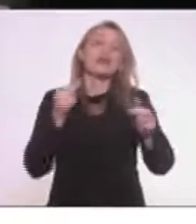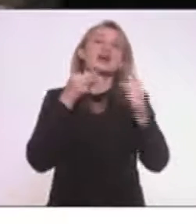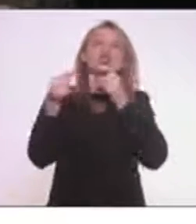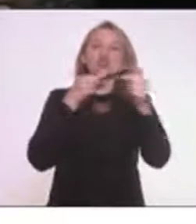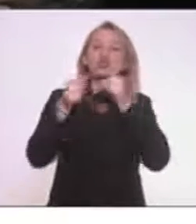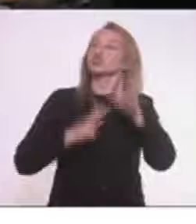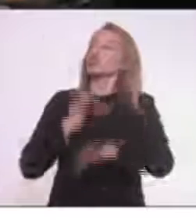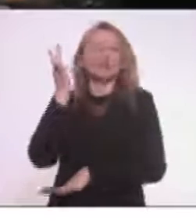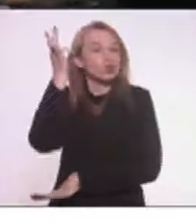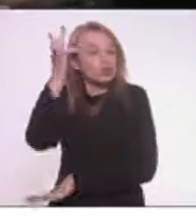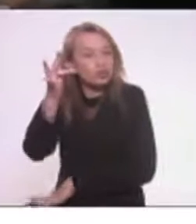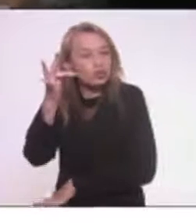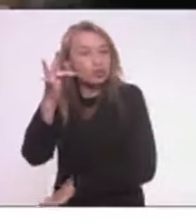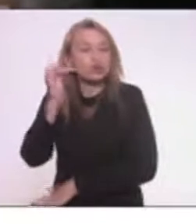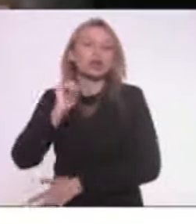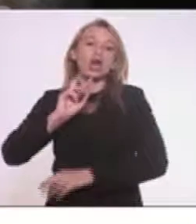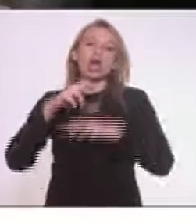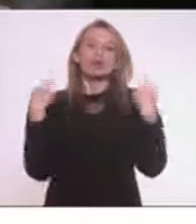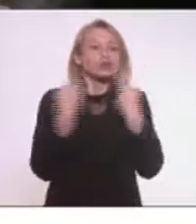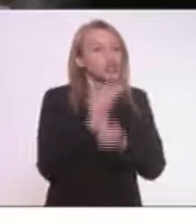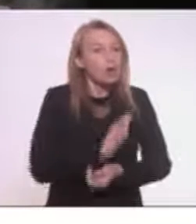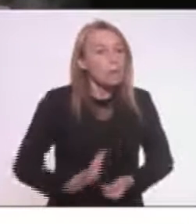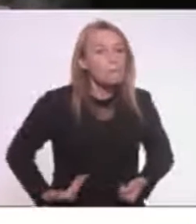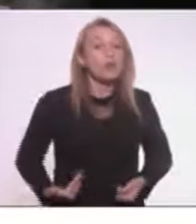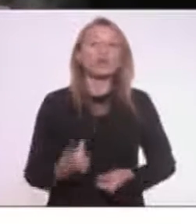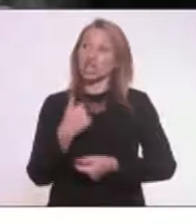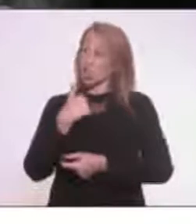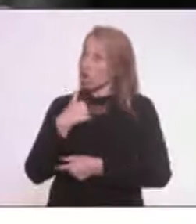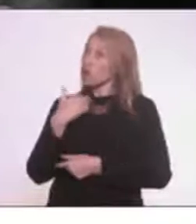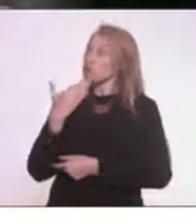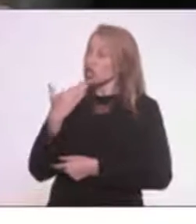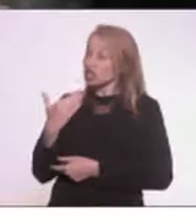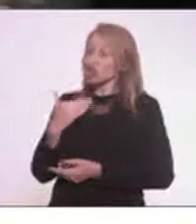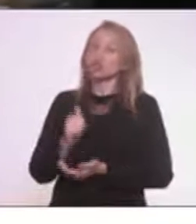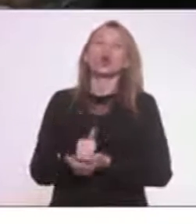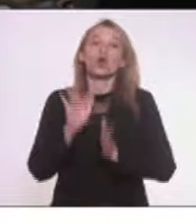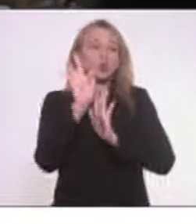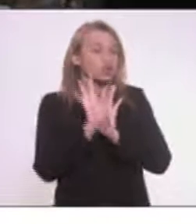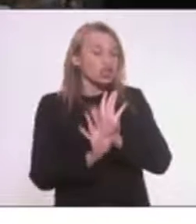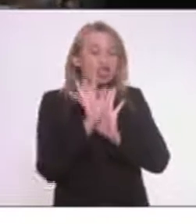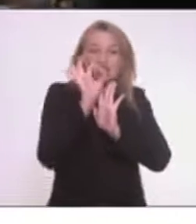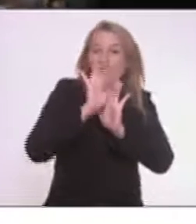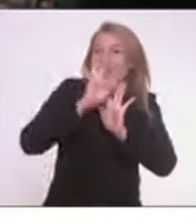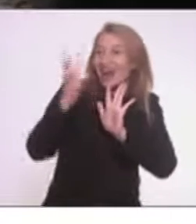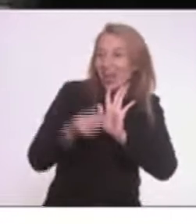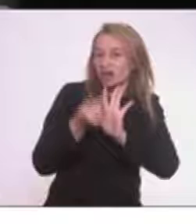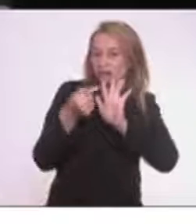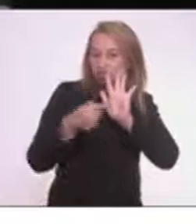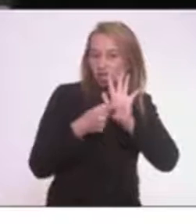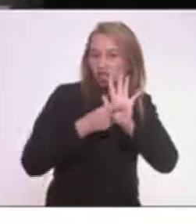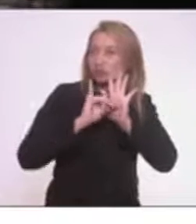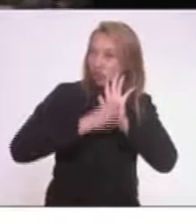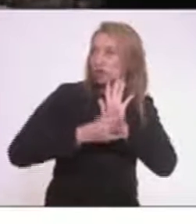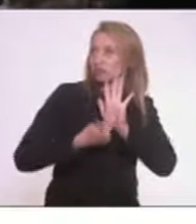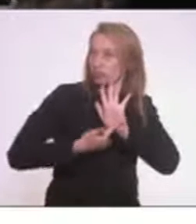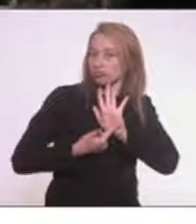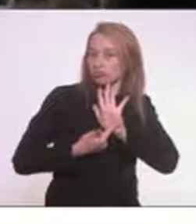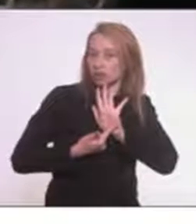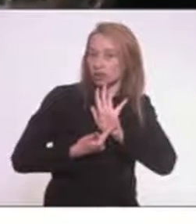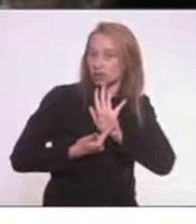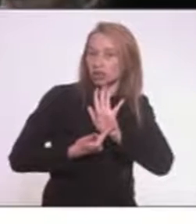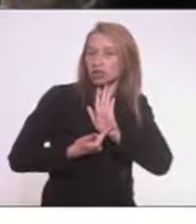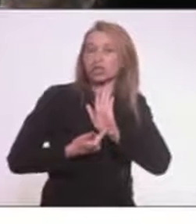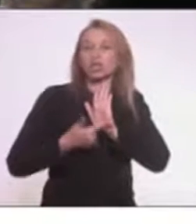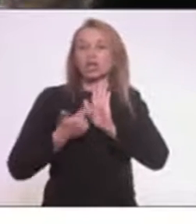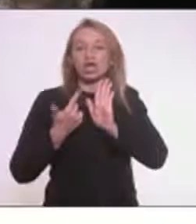no futuro 2 audiências públicas que eu propus. Então, o texto é claro, está aqui, foi publicado. Ele